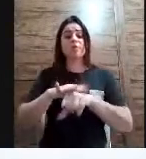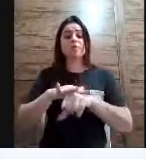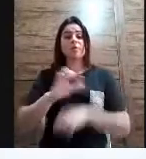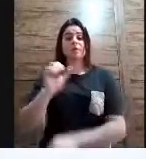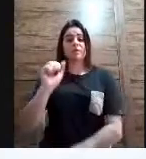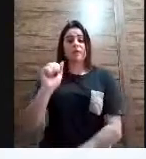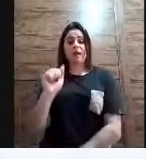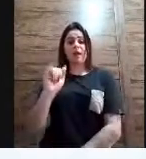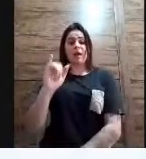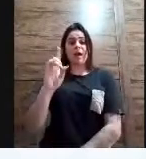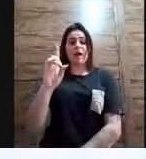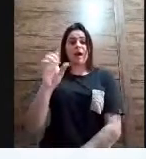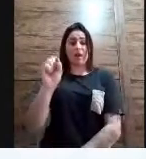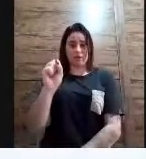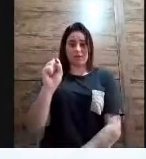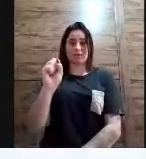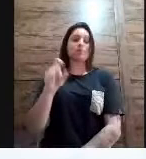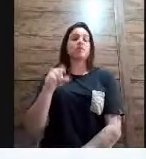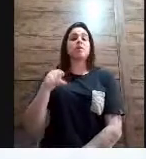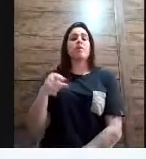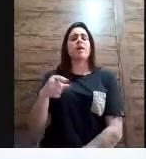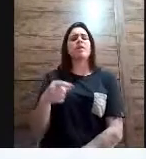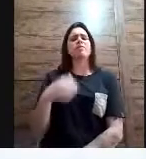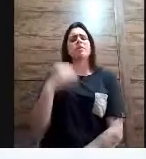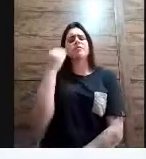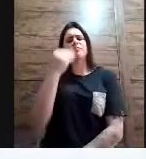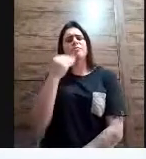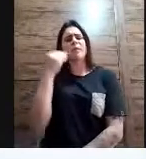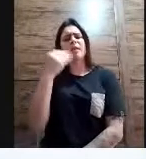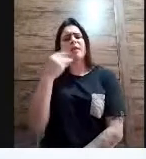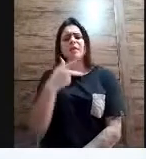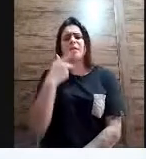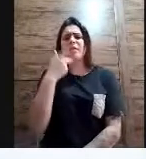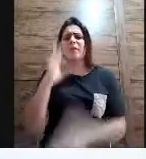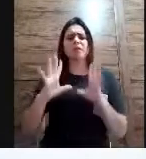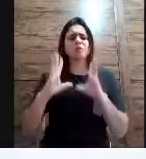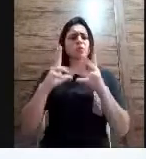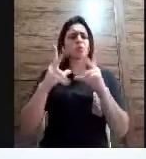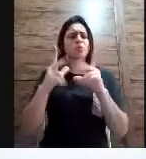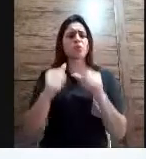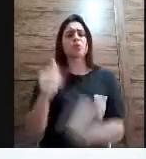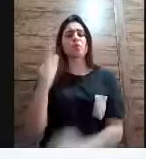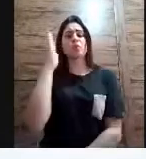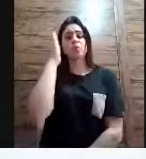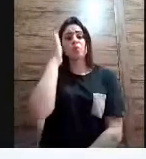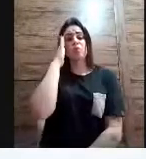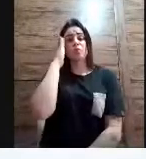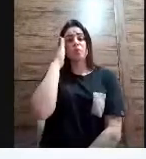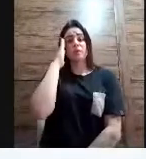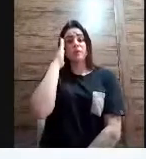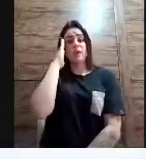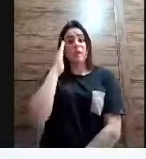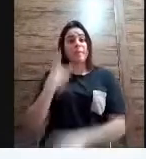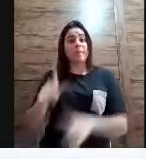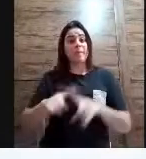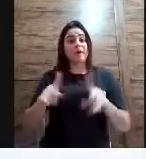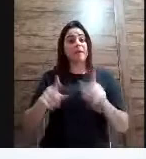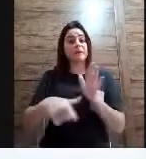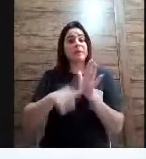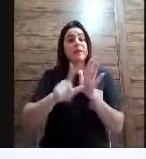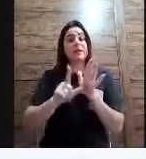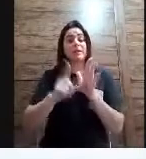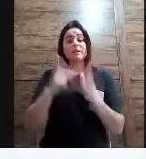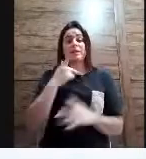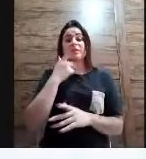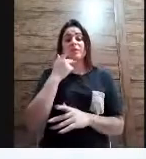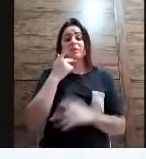terem uma ideia, ela vai falar mais aqui no nosso conteúdo, mas aqui em off ela já comentou comigo que ela está desde o começo, ela